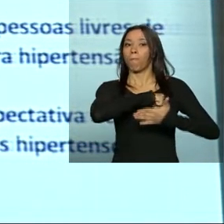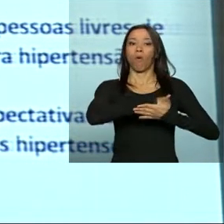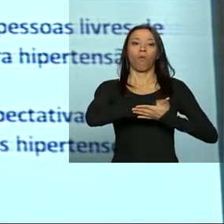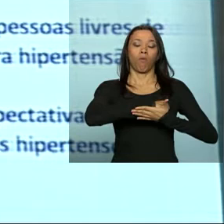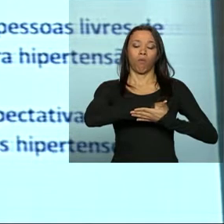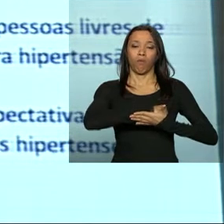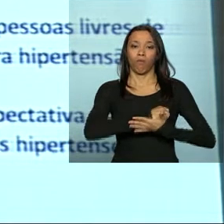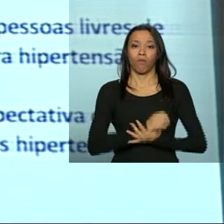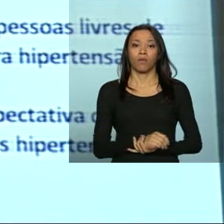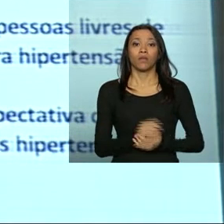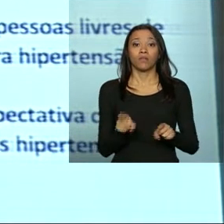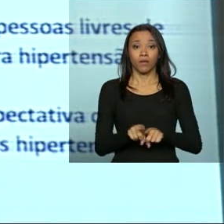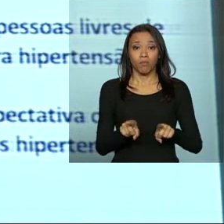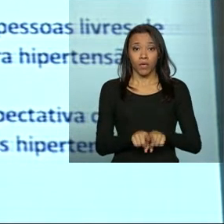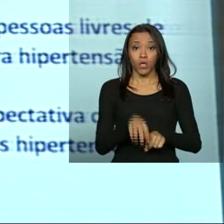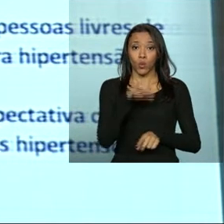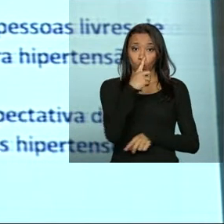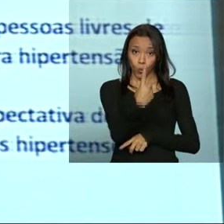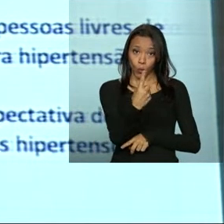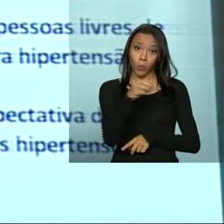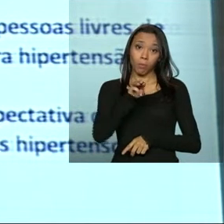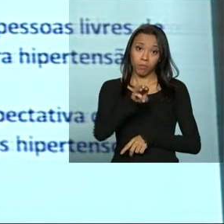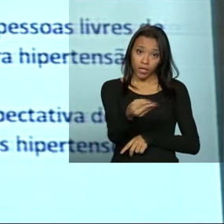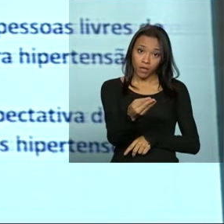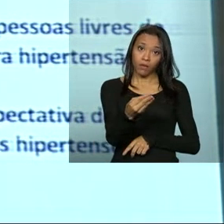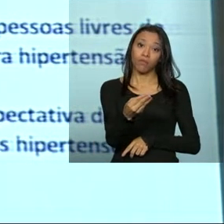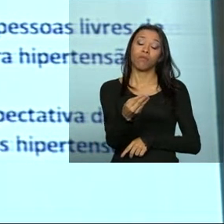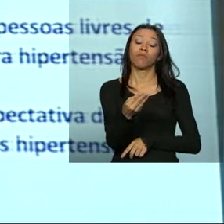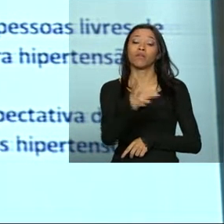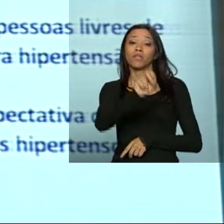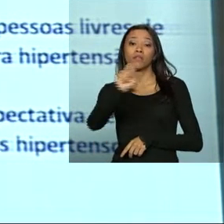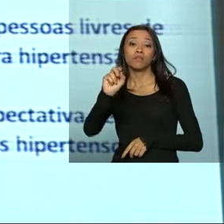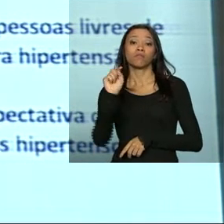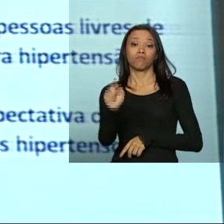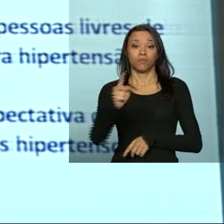1,5 milhão da população, ela pode, então,